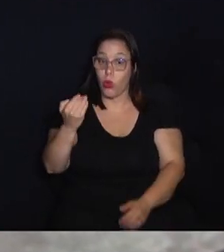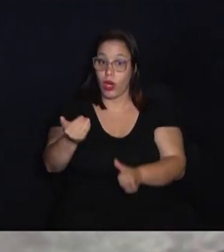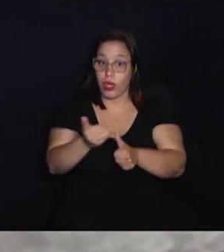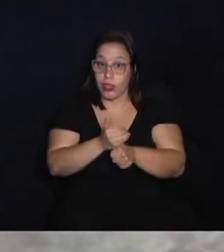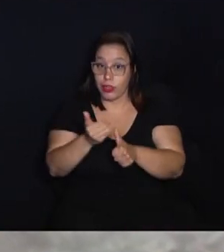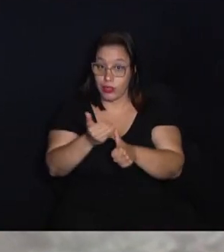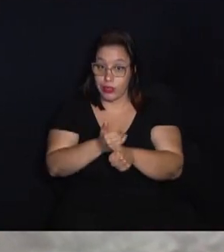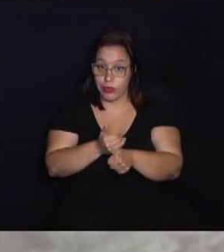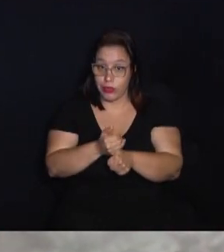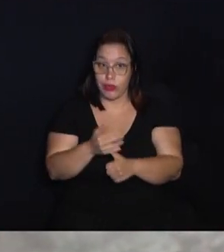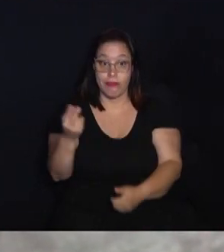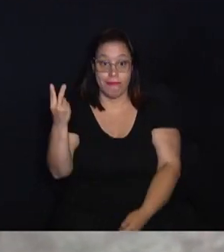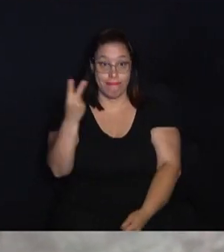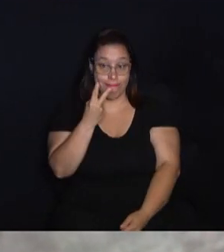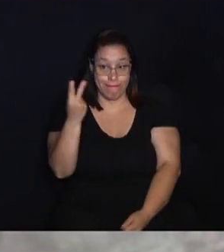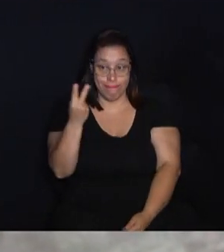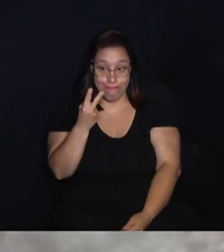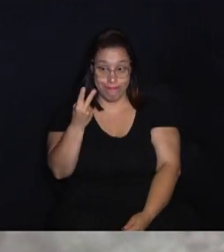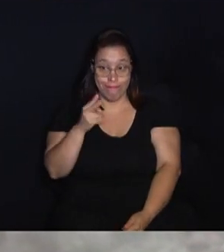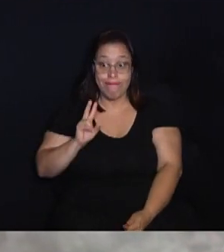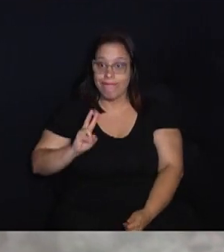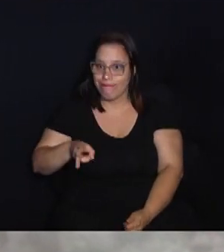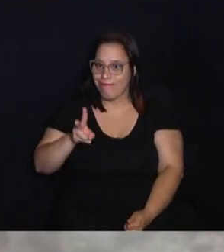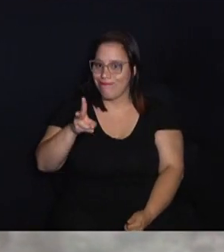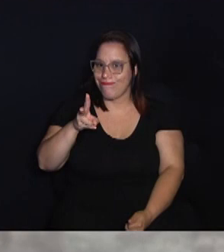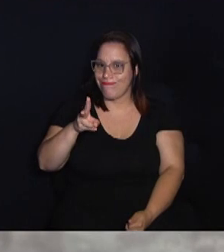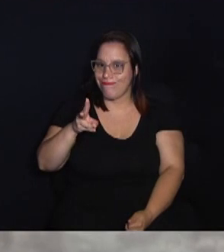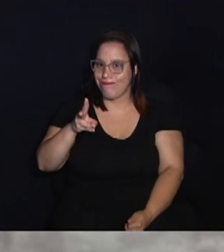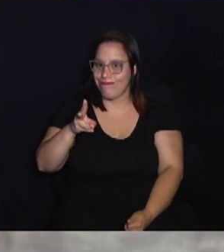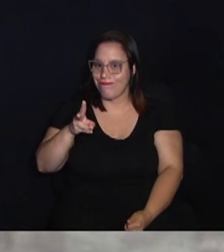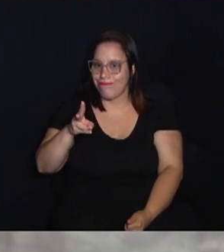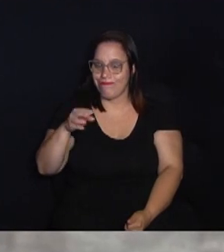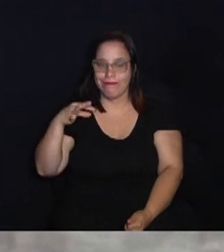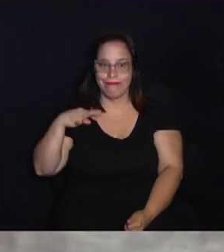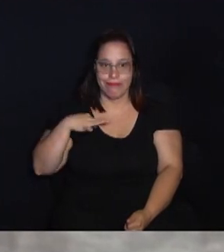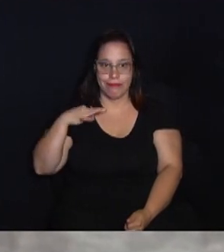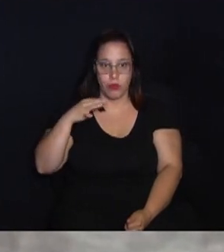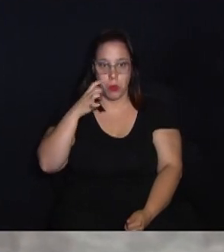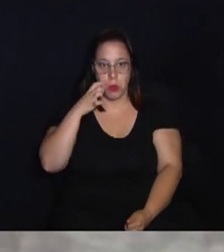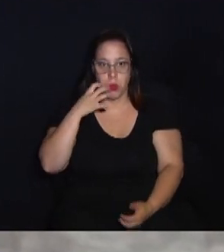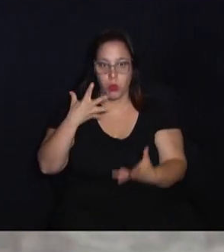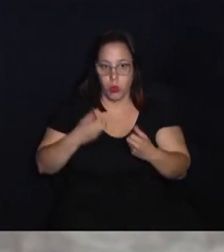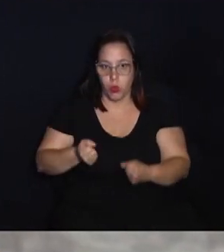mandato. O segundo consecutivo como titular, após receber